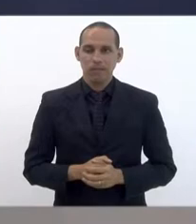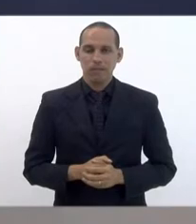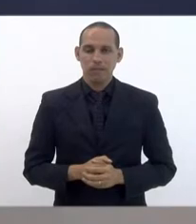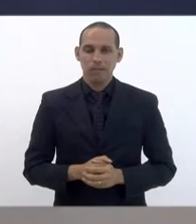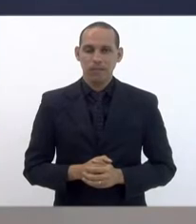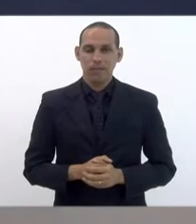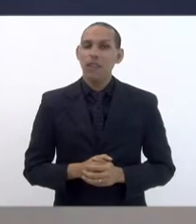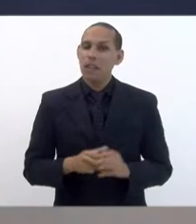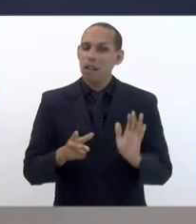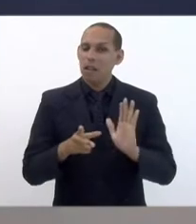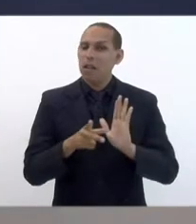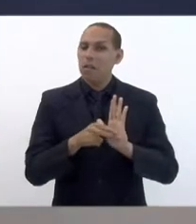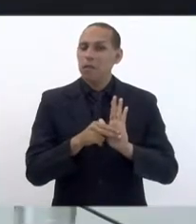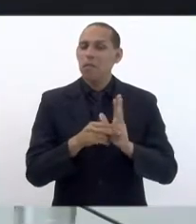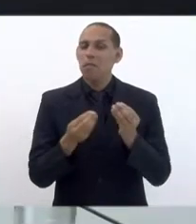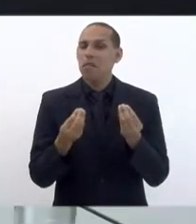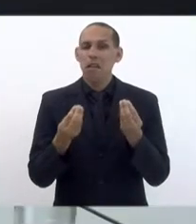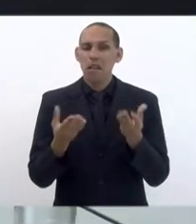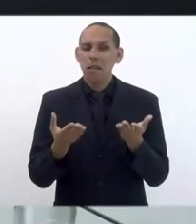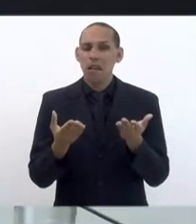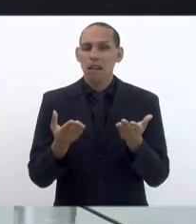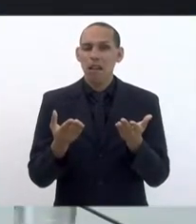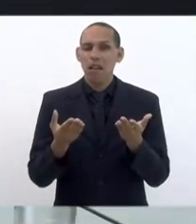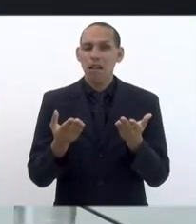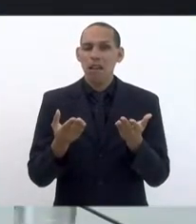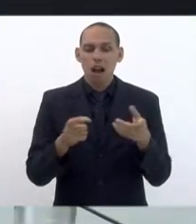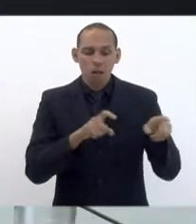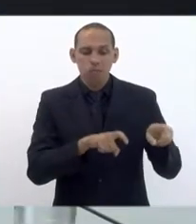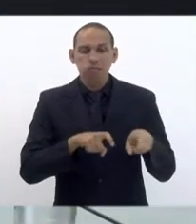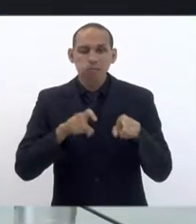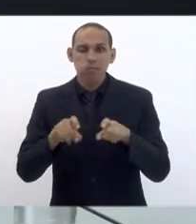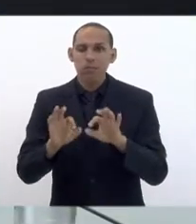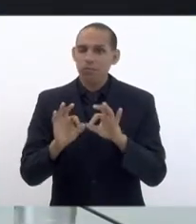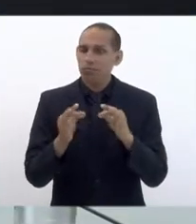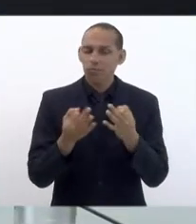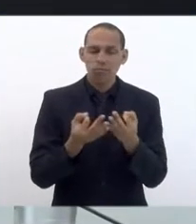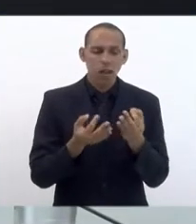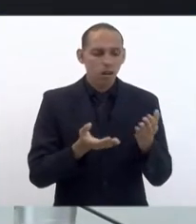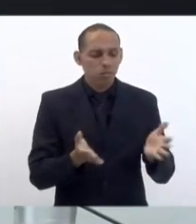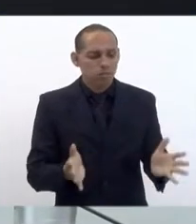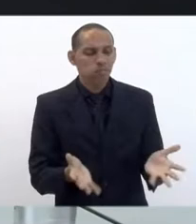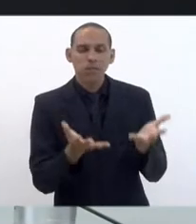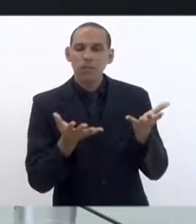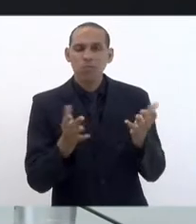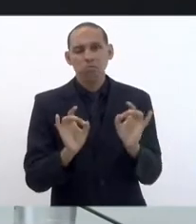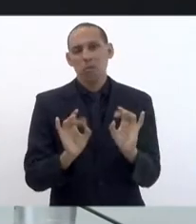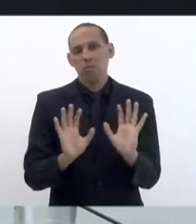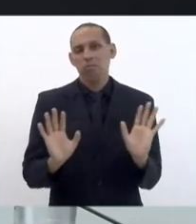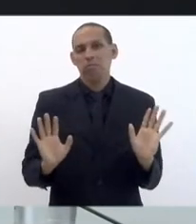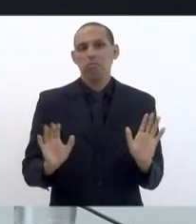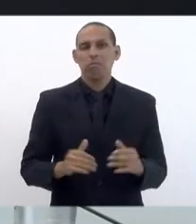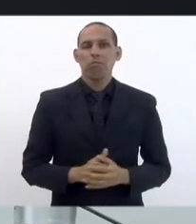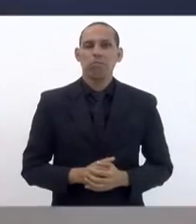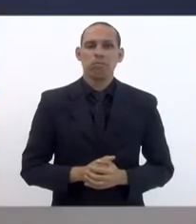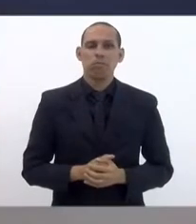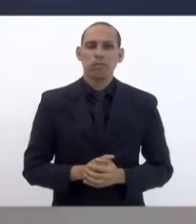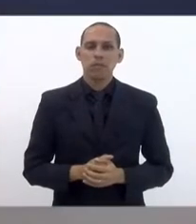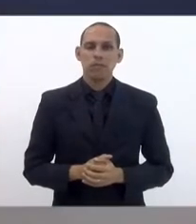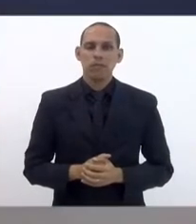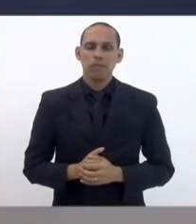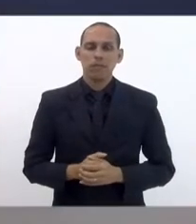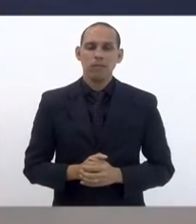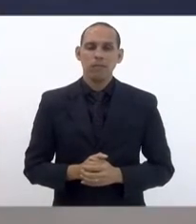A emenda é exatamente para prestigiar a agricultura familiar. Só isso. Não tem. Pode. Isso não cria problema